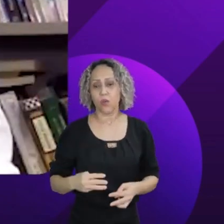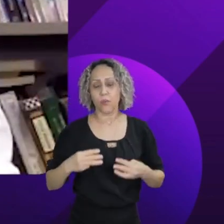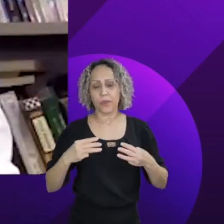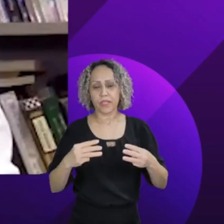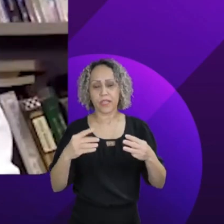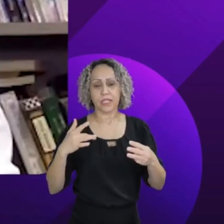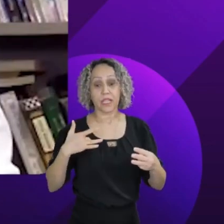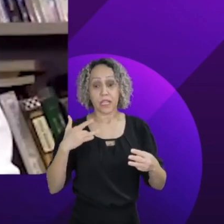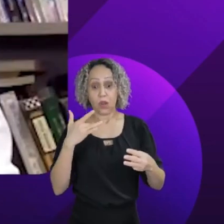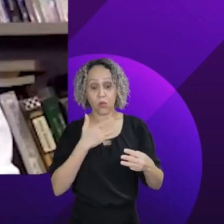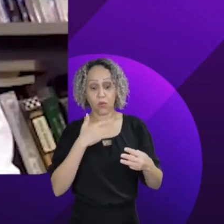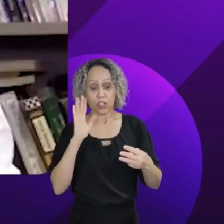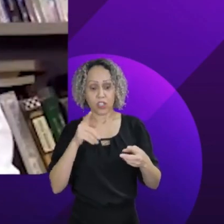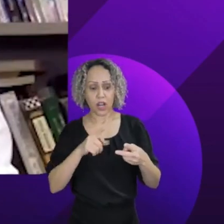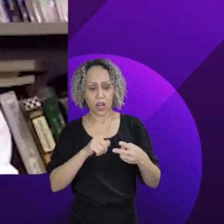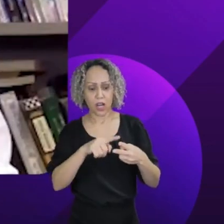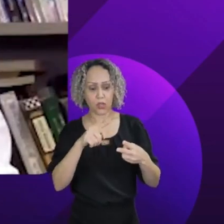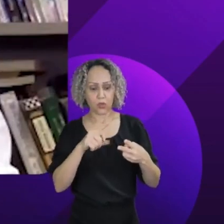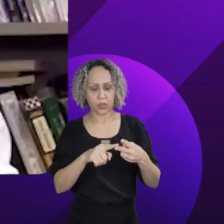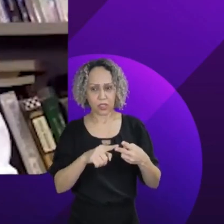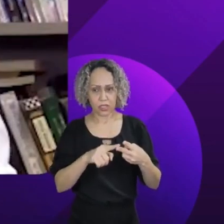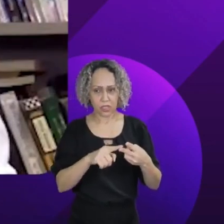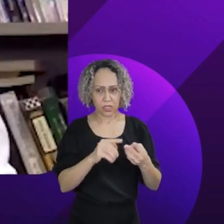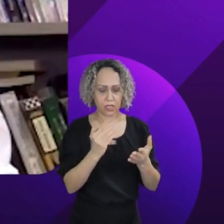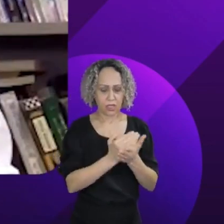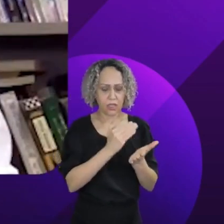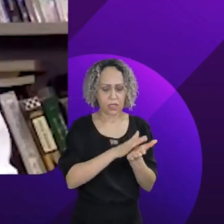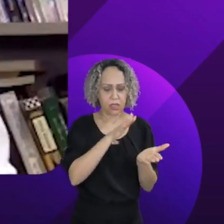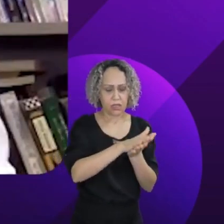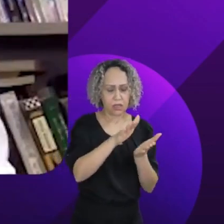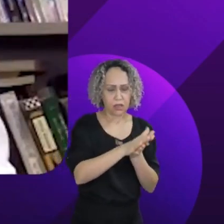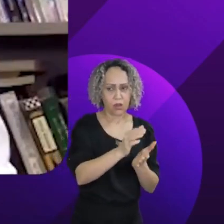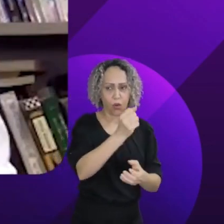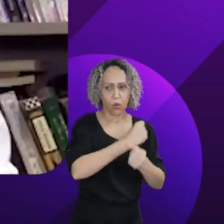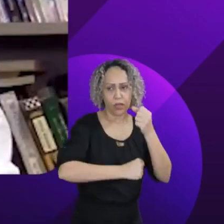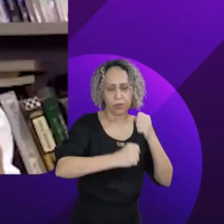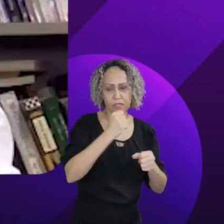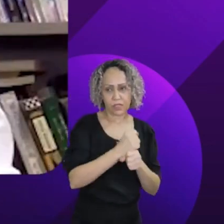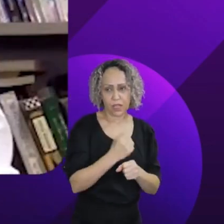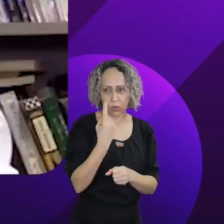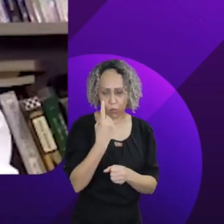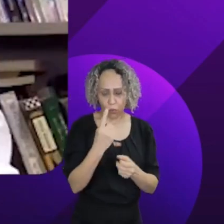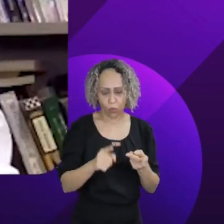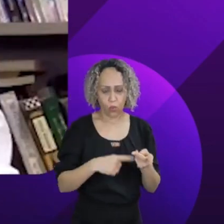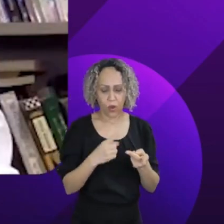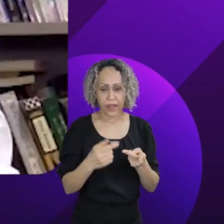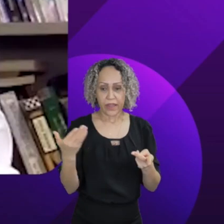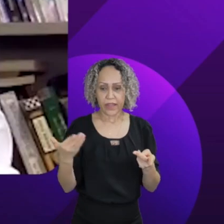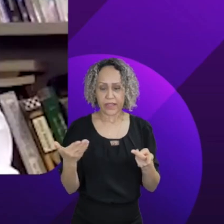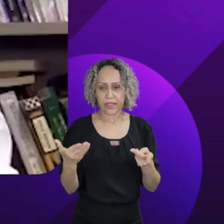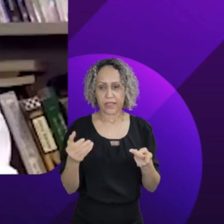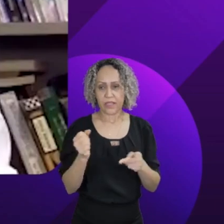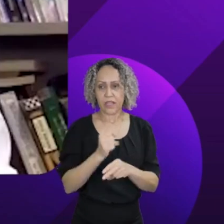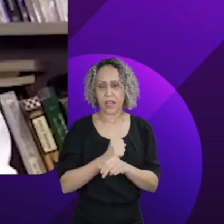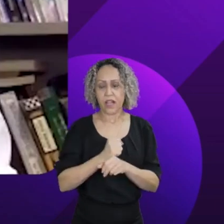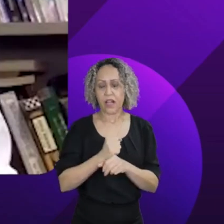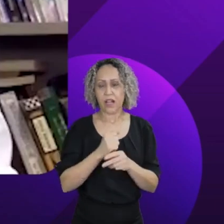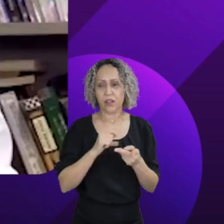2 cadernos, né? O ano passado ele publicou o caderno número 1 e o número 2. Então ali vocês vão encontrar